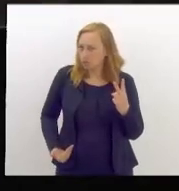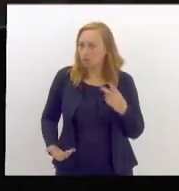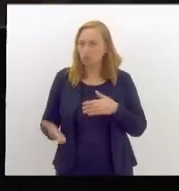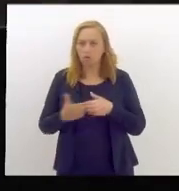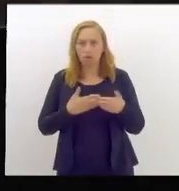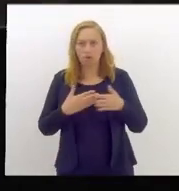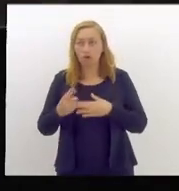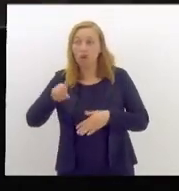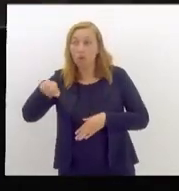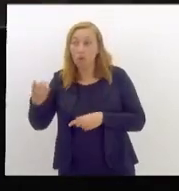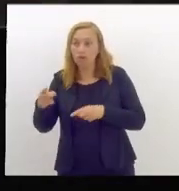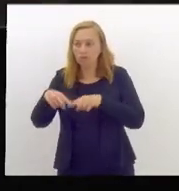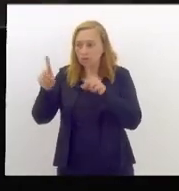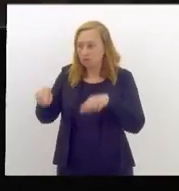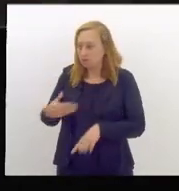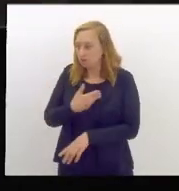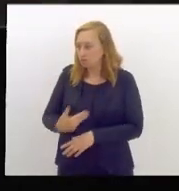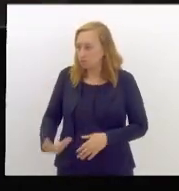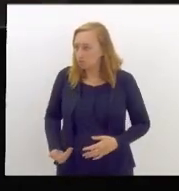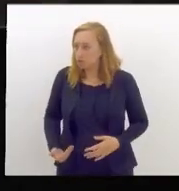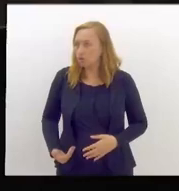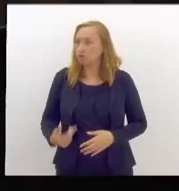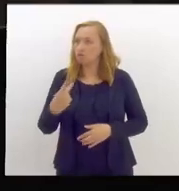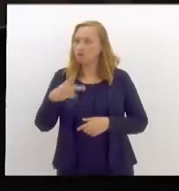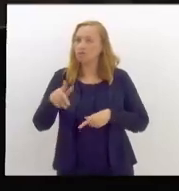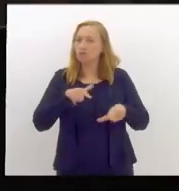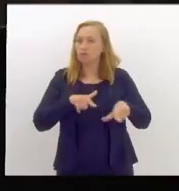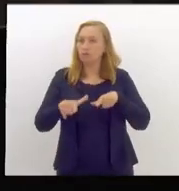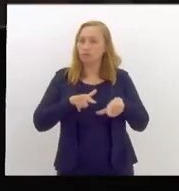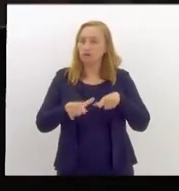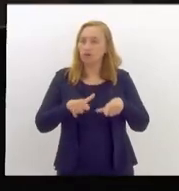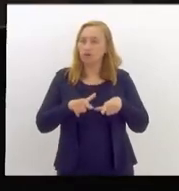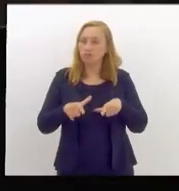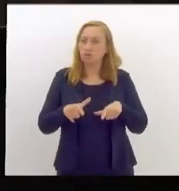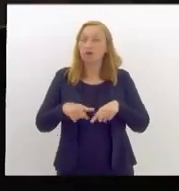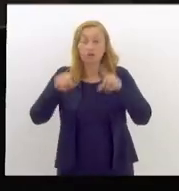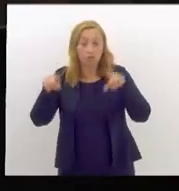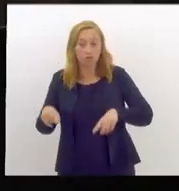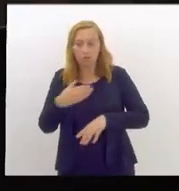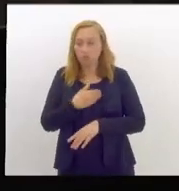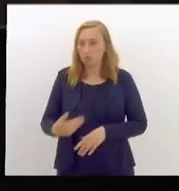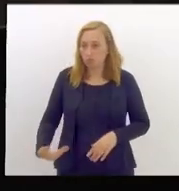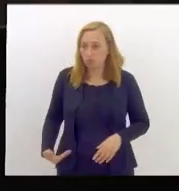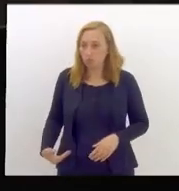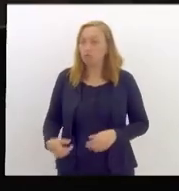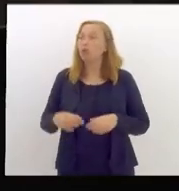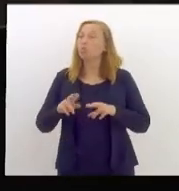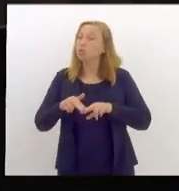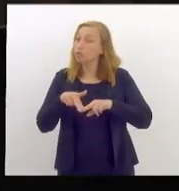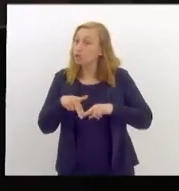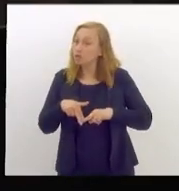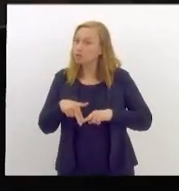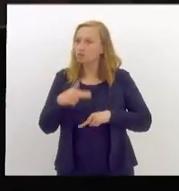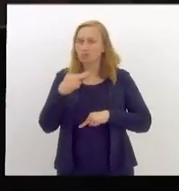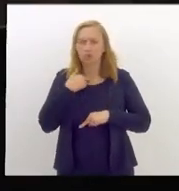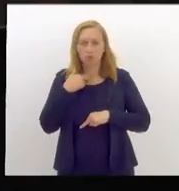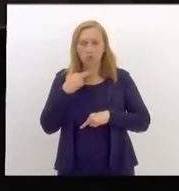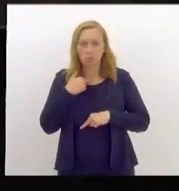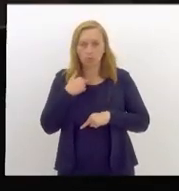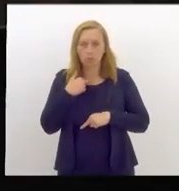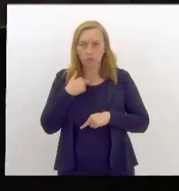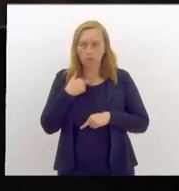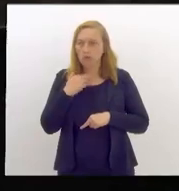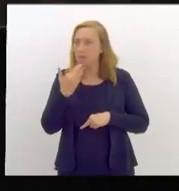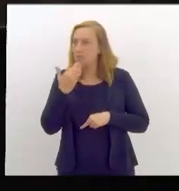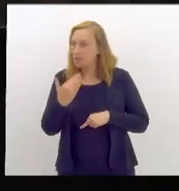outro servidor no Exercício da sua função é um servidor público portanto não pode